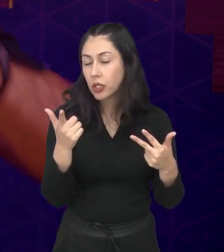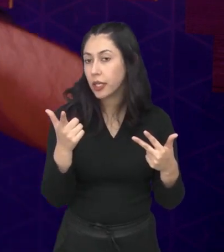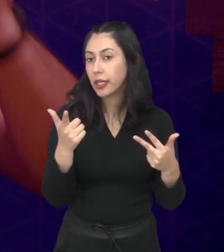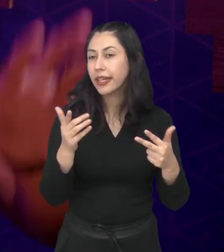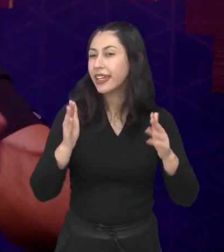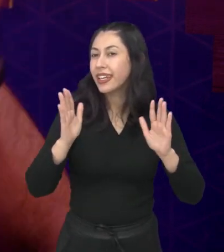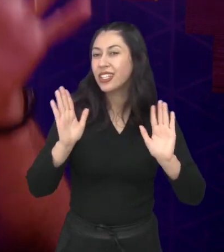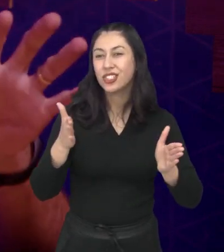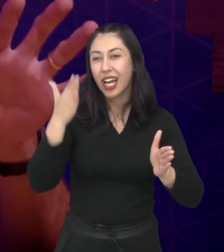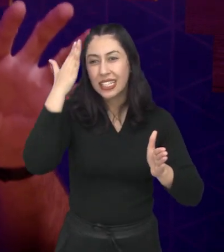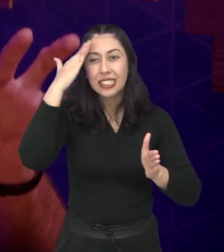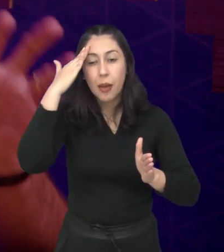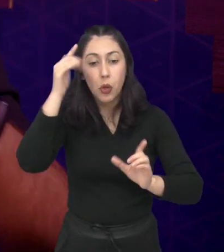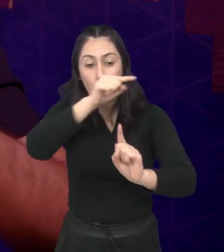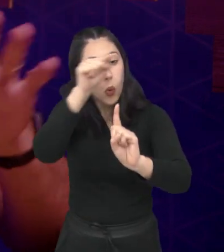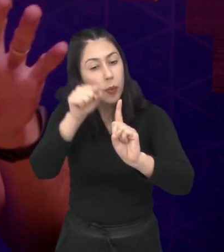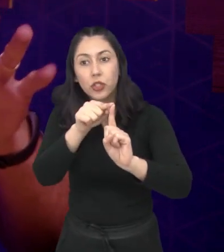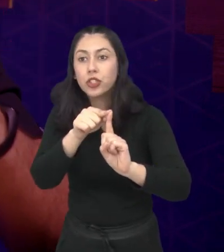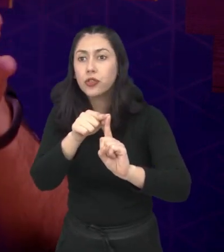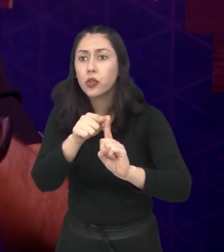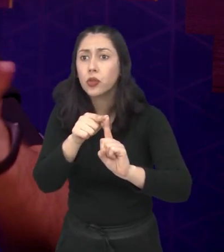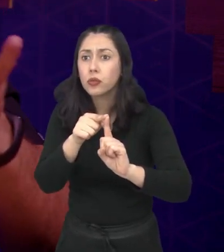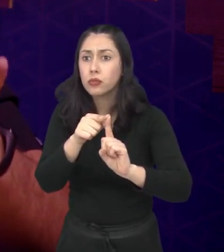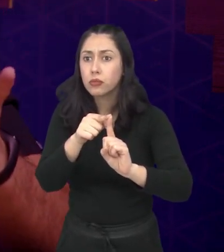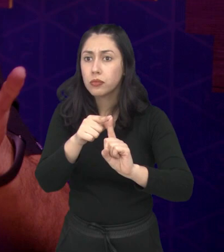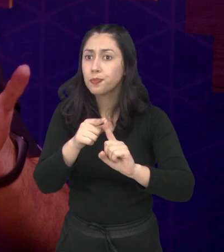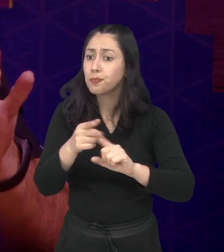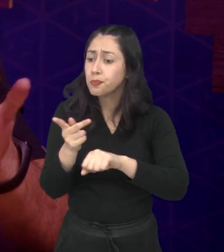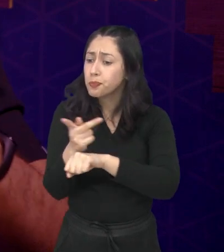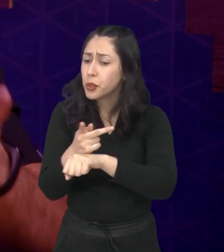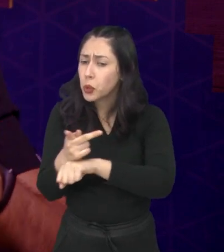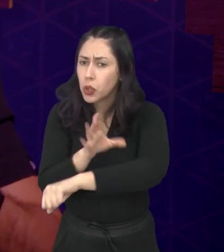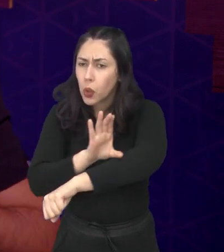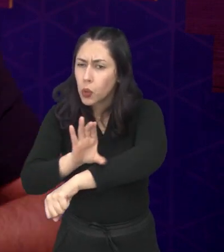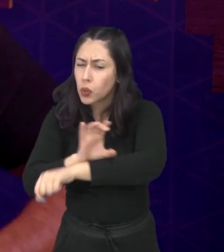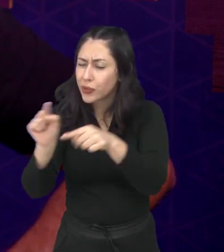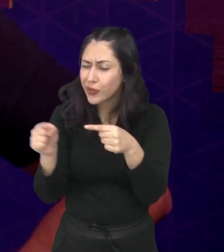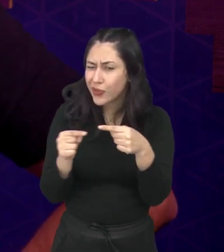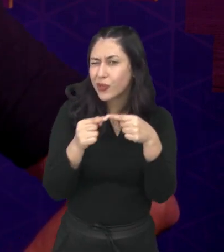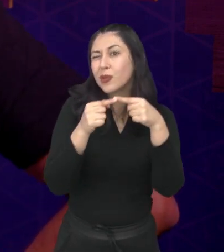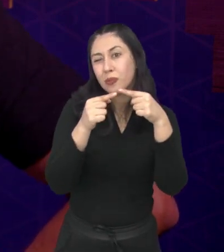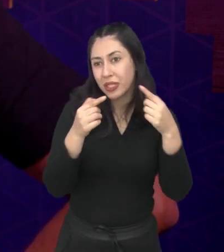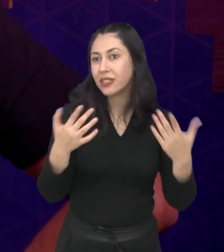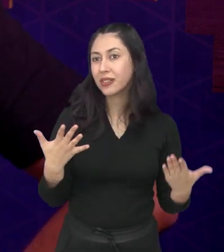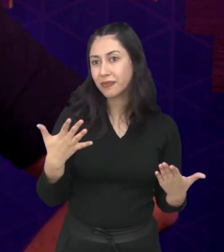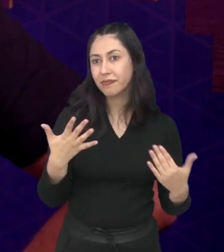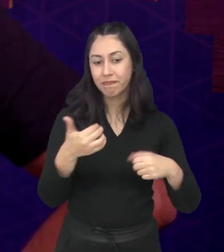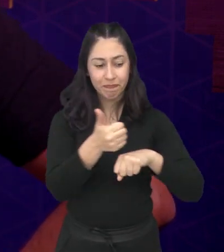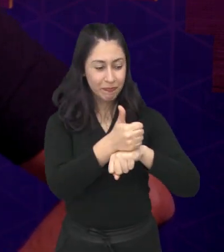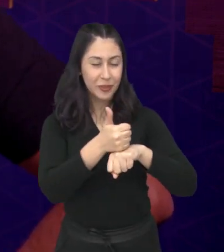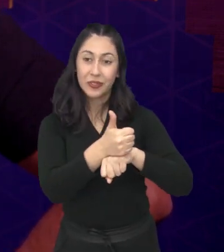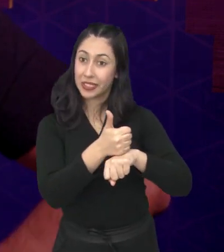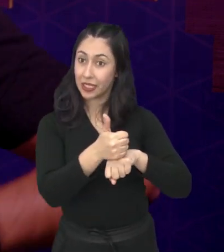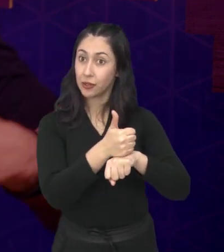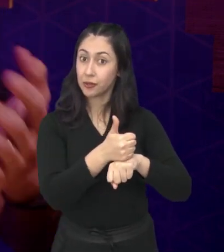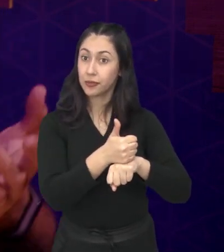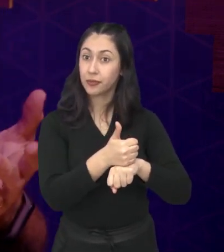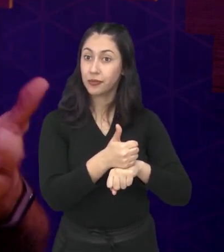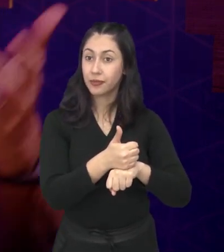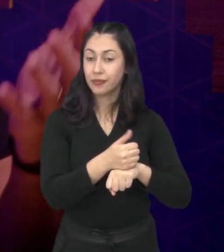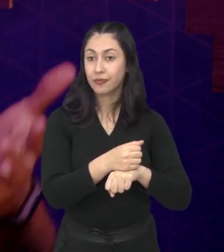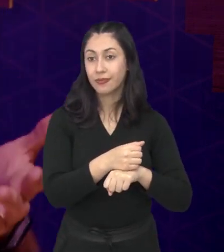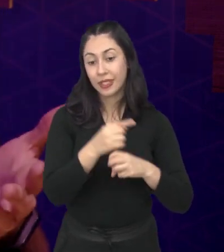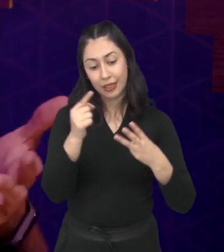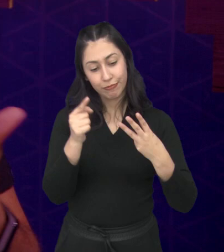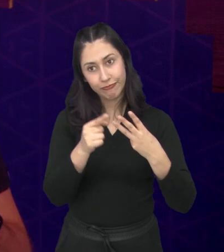escolheu e já sabe o seu Ikigai, vê um cursinho ali na área que você gosta ali. E tem